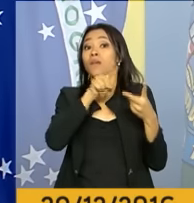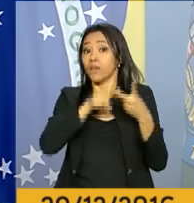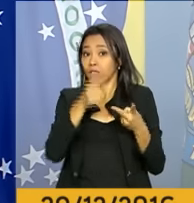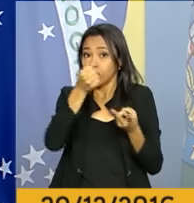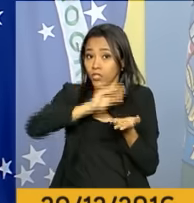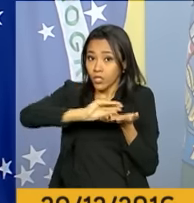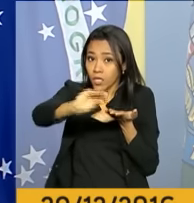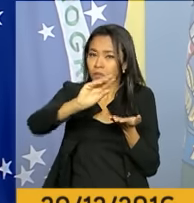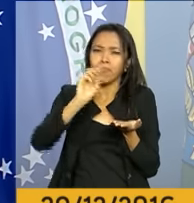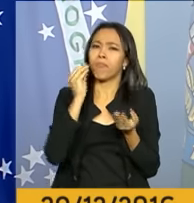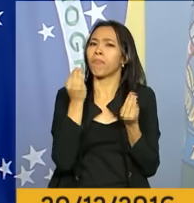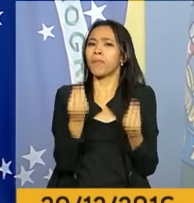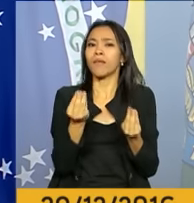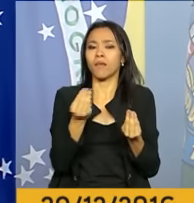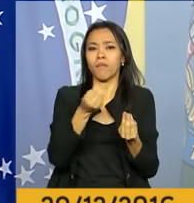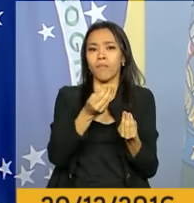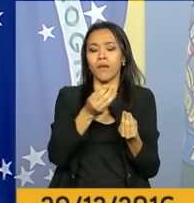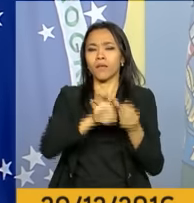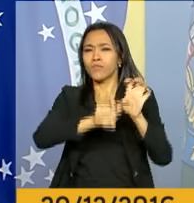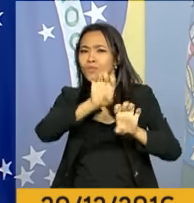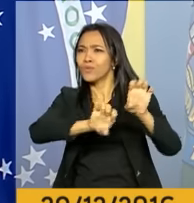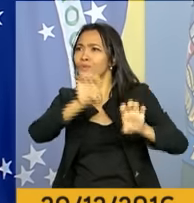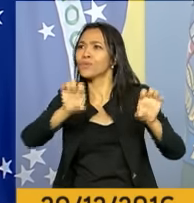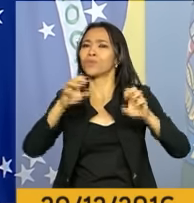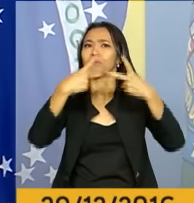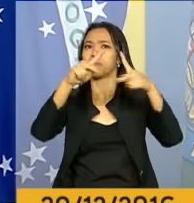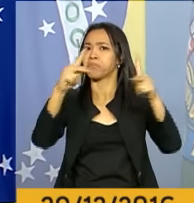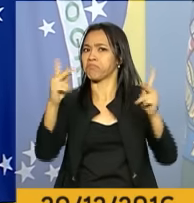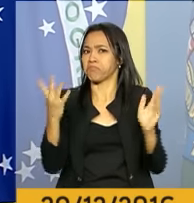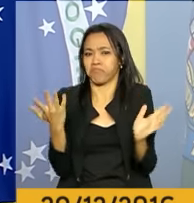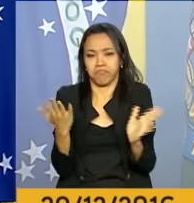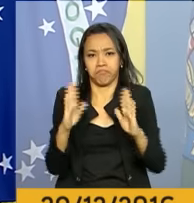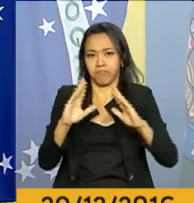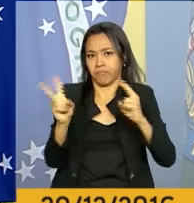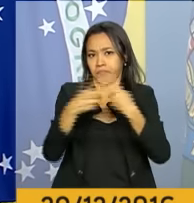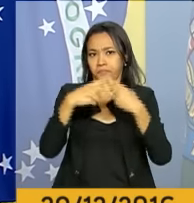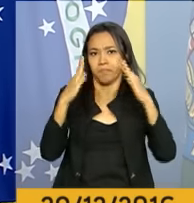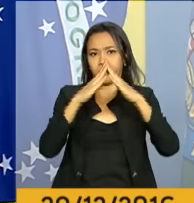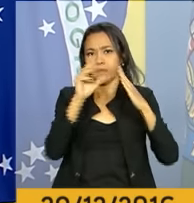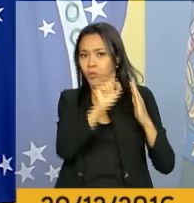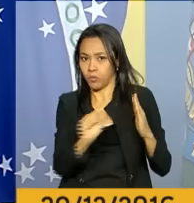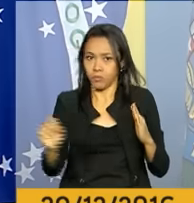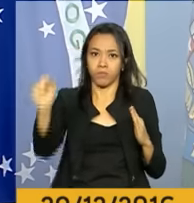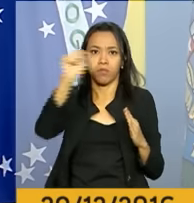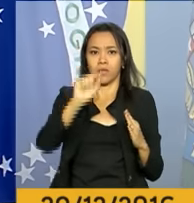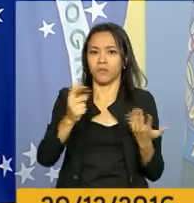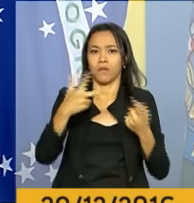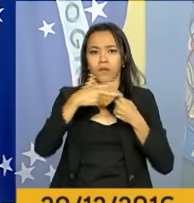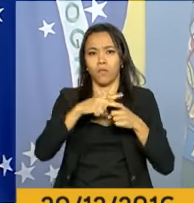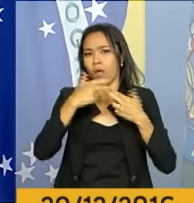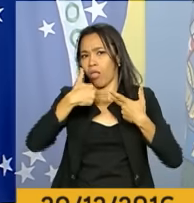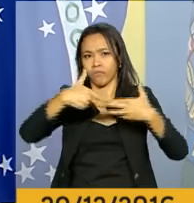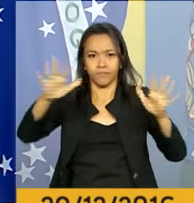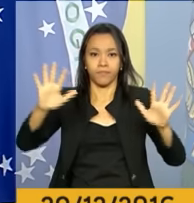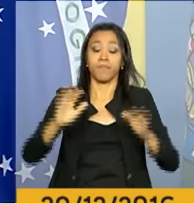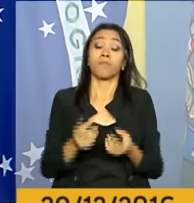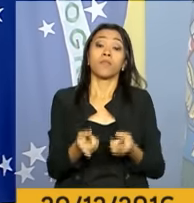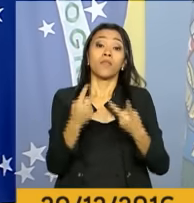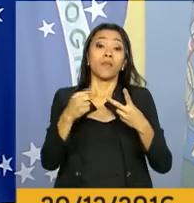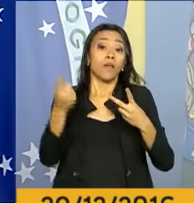a infraestrutura penitenciária em todo o país e ainda voltando ao